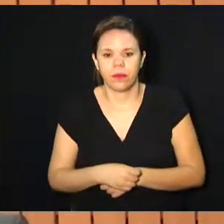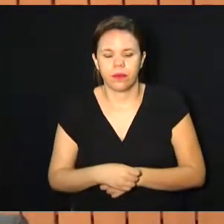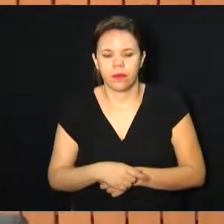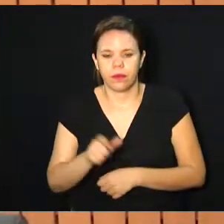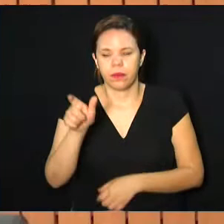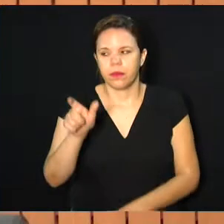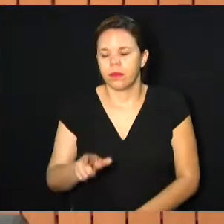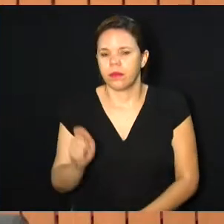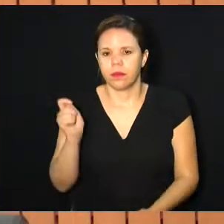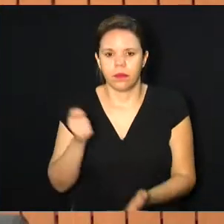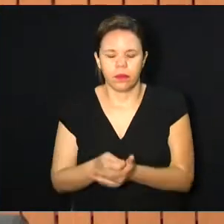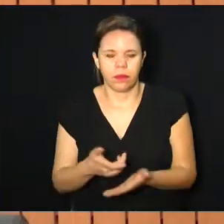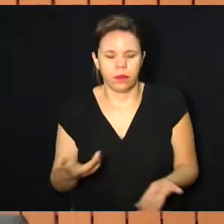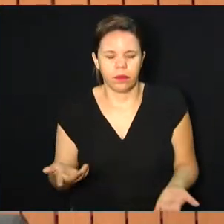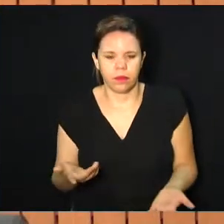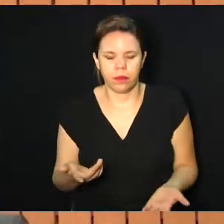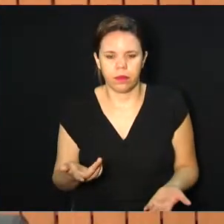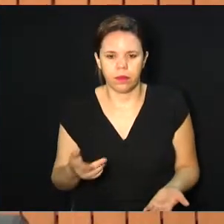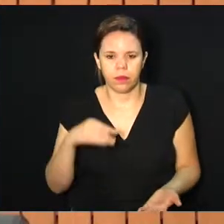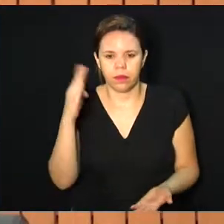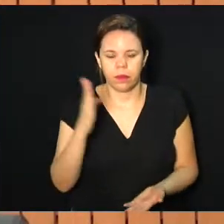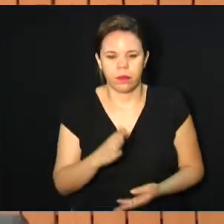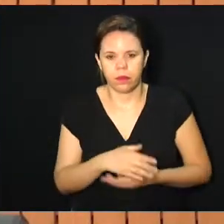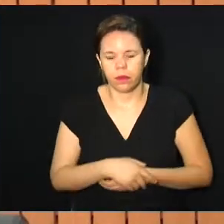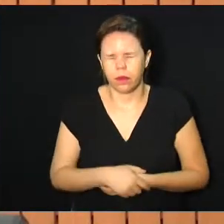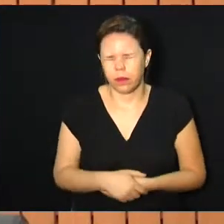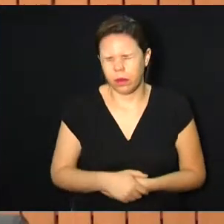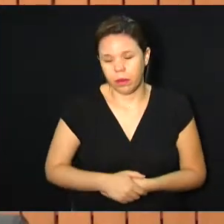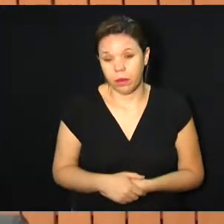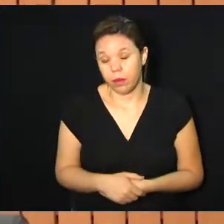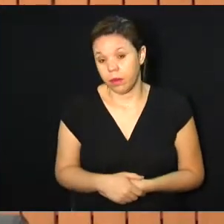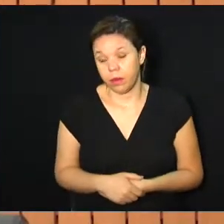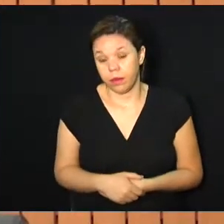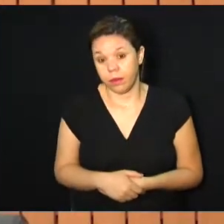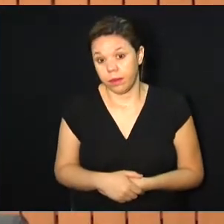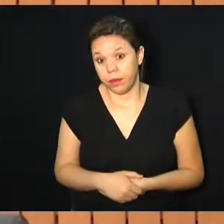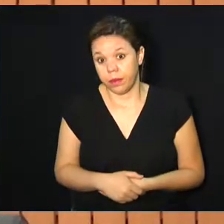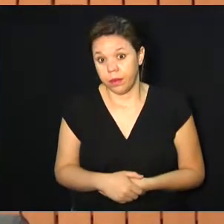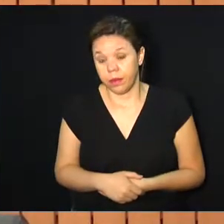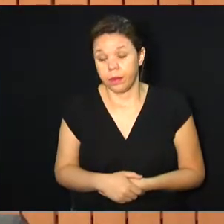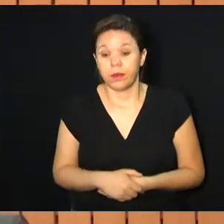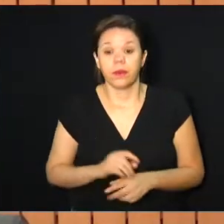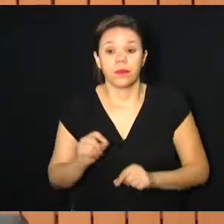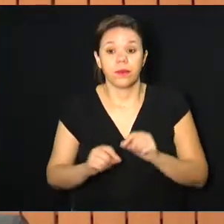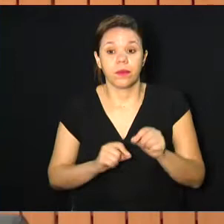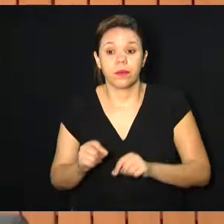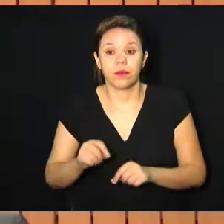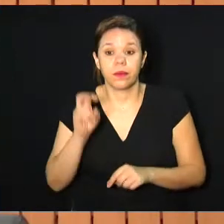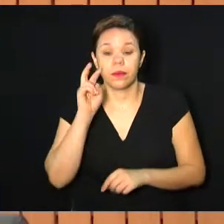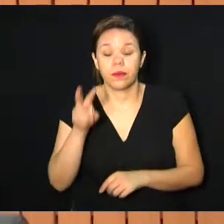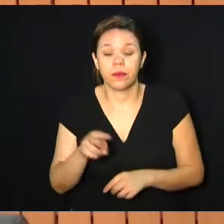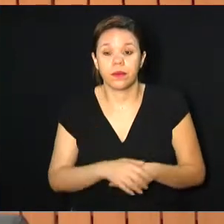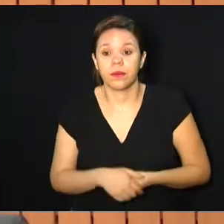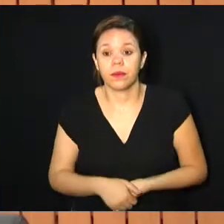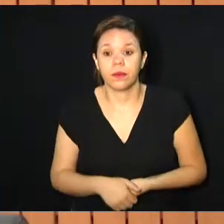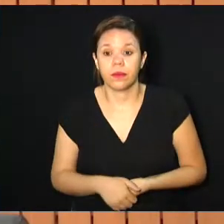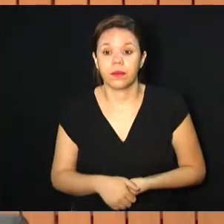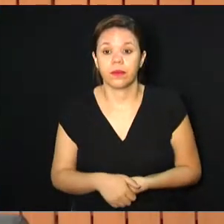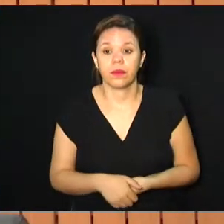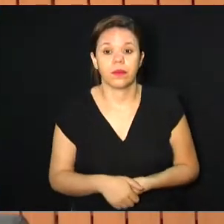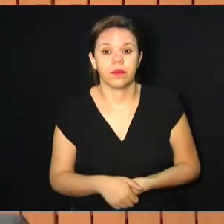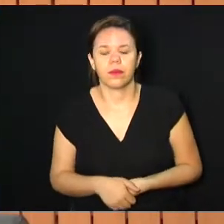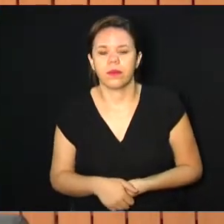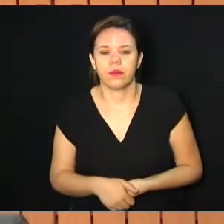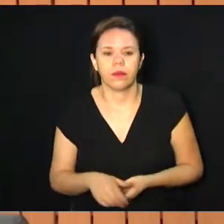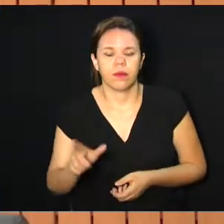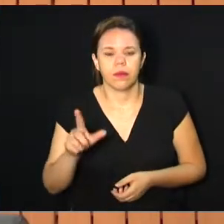paga também, né, por padrão no Brasil. E o que a gente tem visto se ramificar, né, que aliás